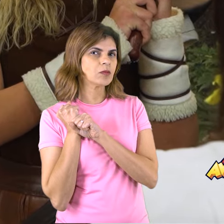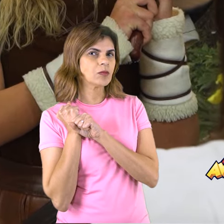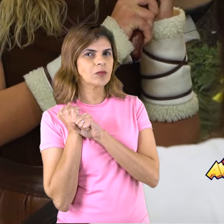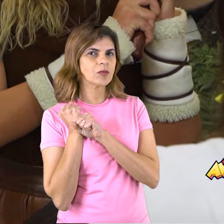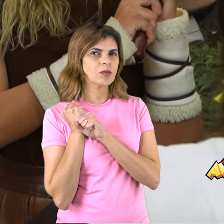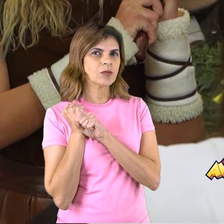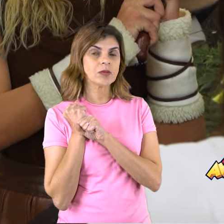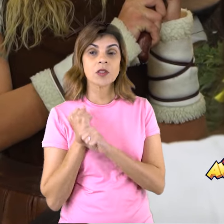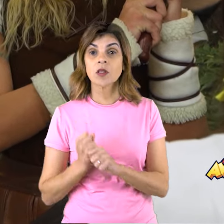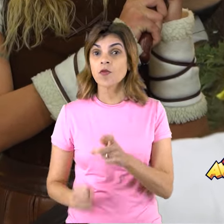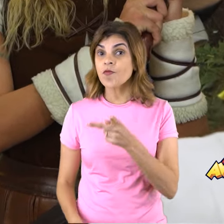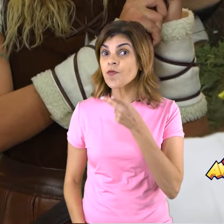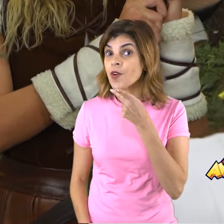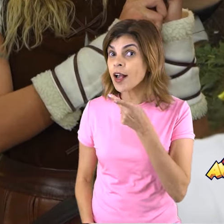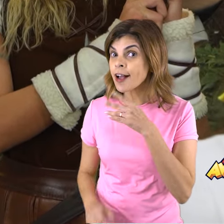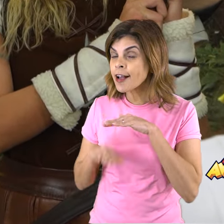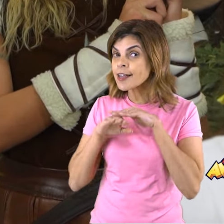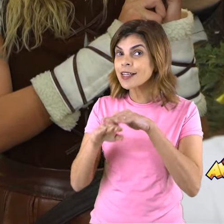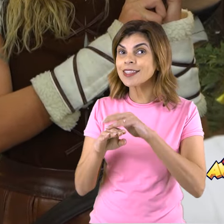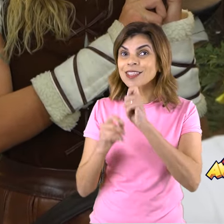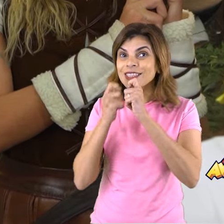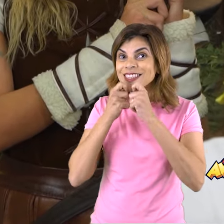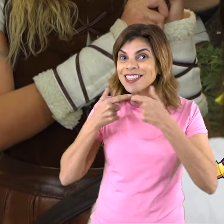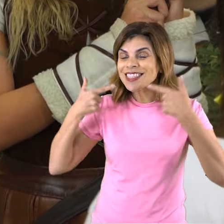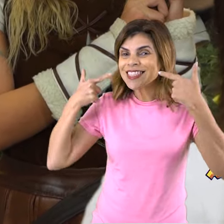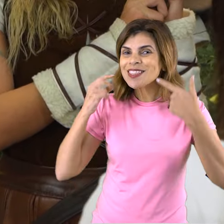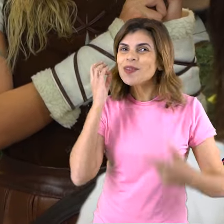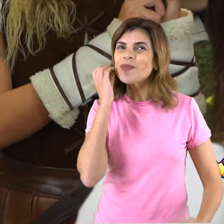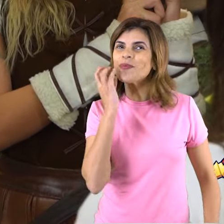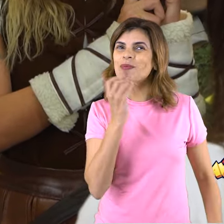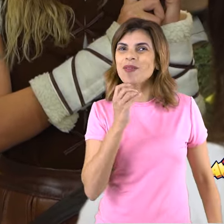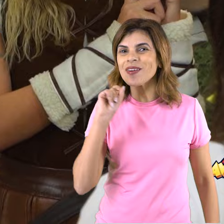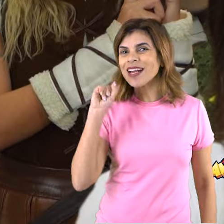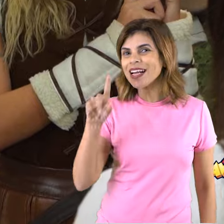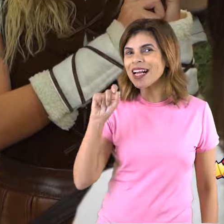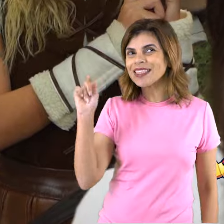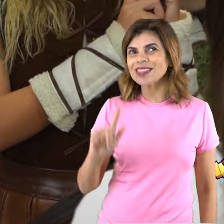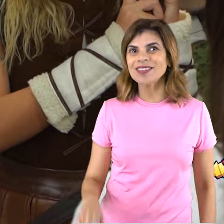eu disse sorria barba azul